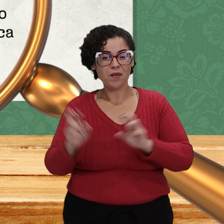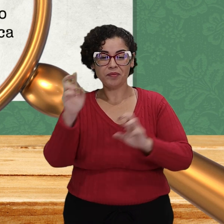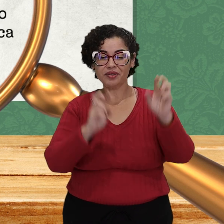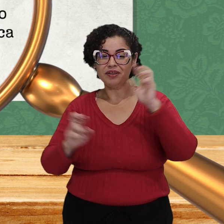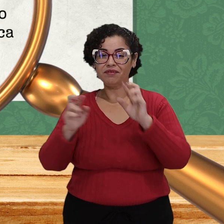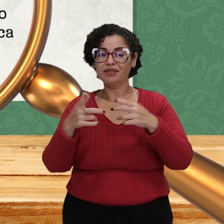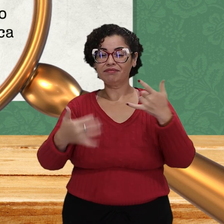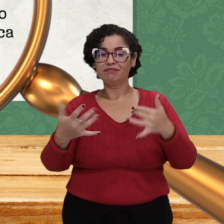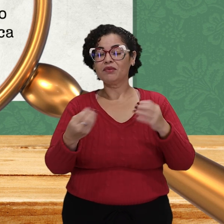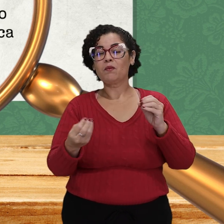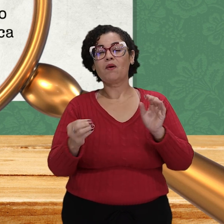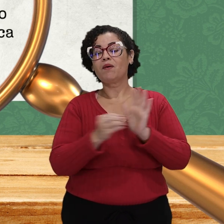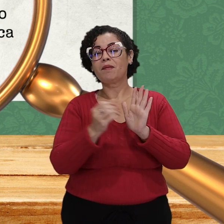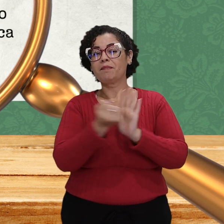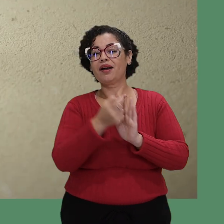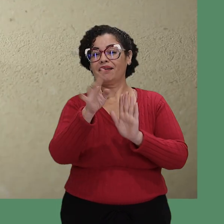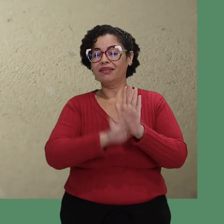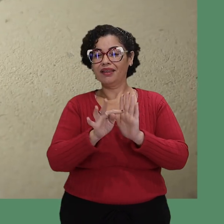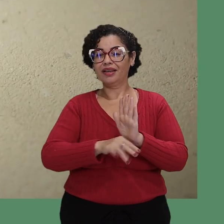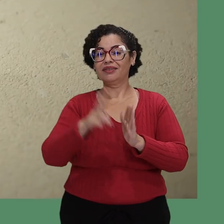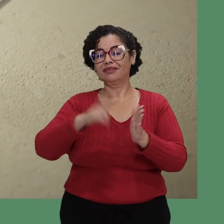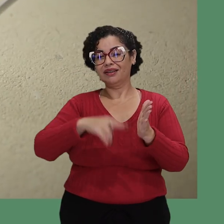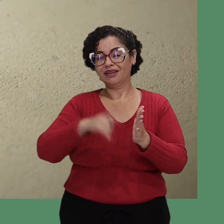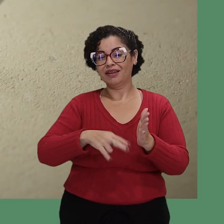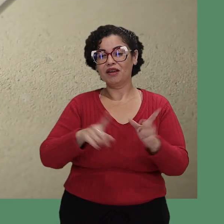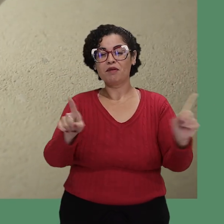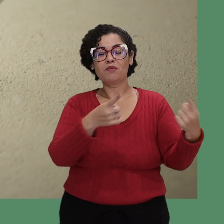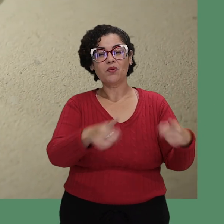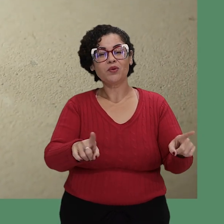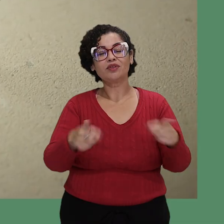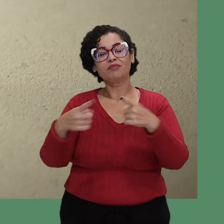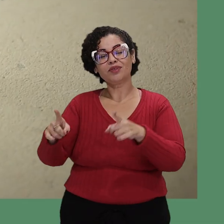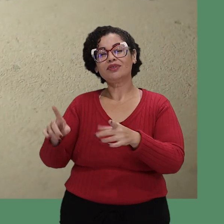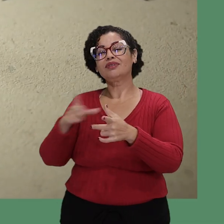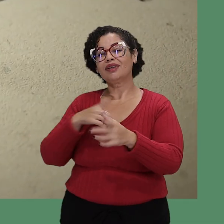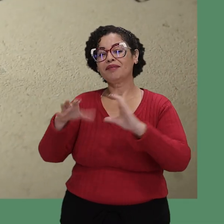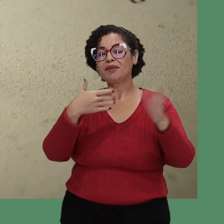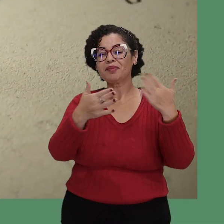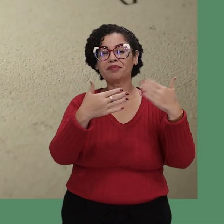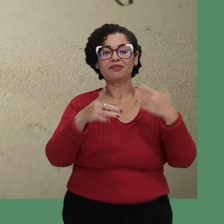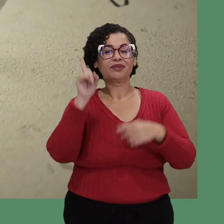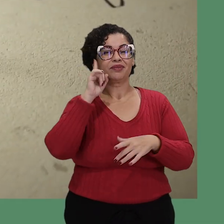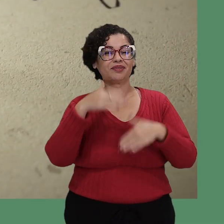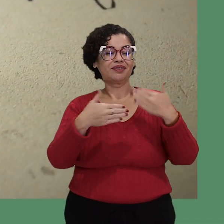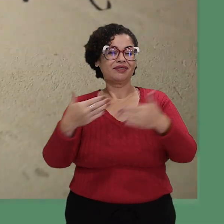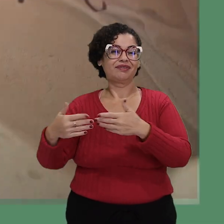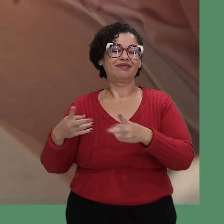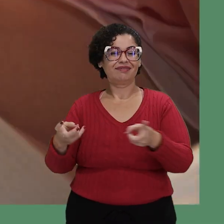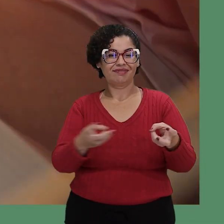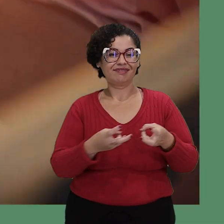observá-las, como elas se manifestam nos textos que você lê, nas músicas que ouve e até nas conversas do dia a